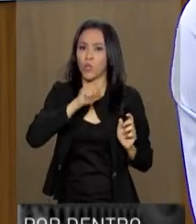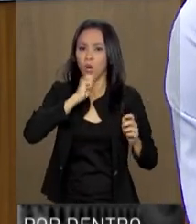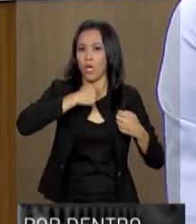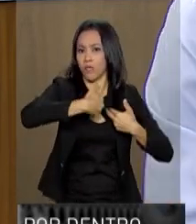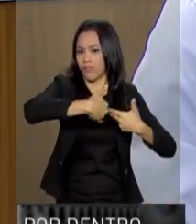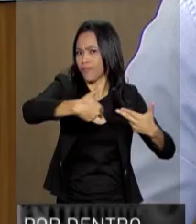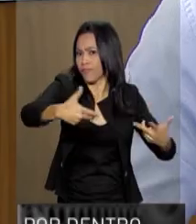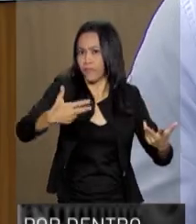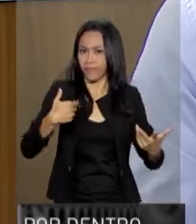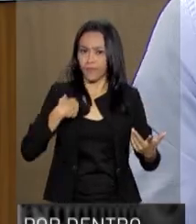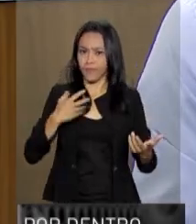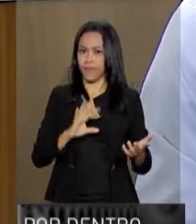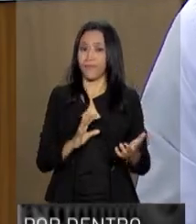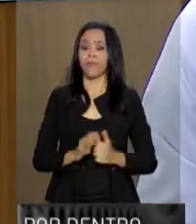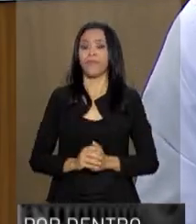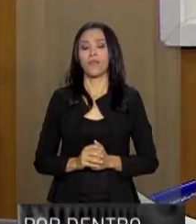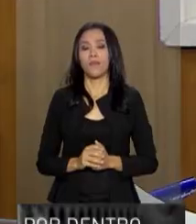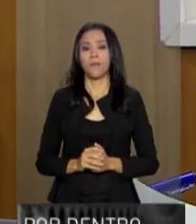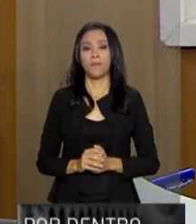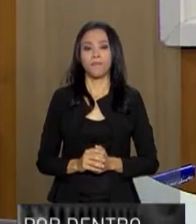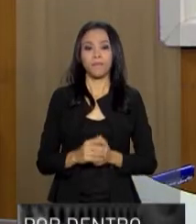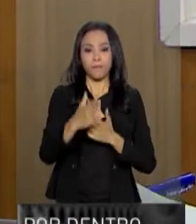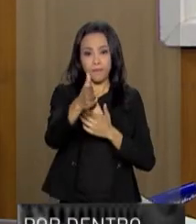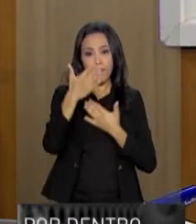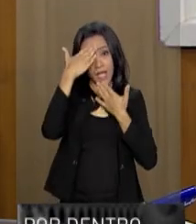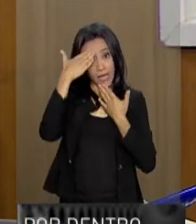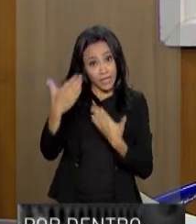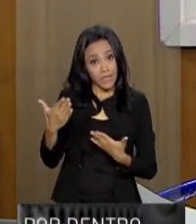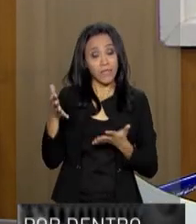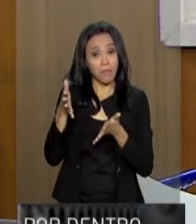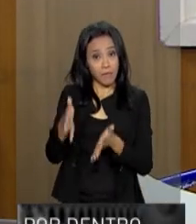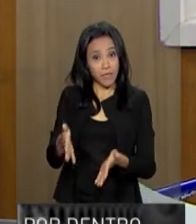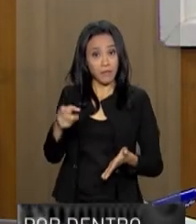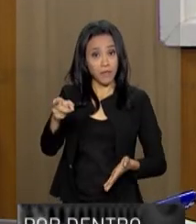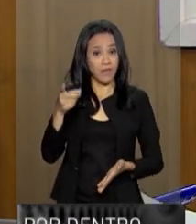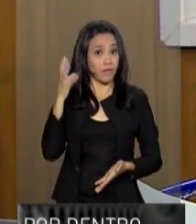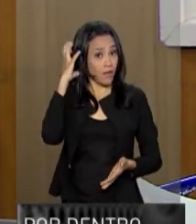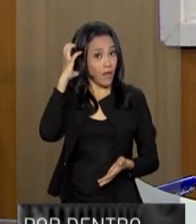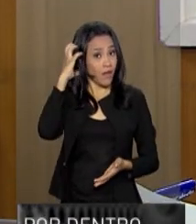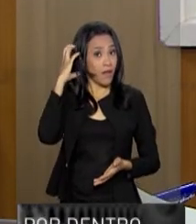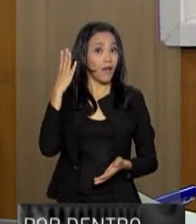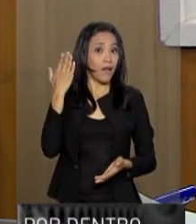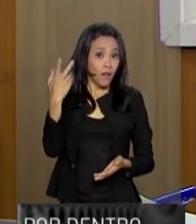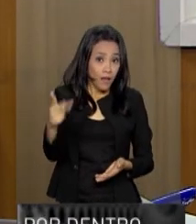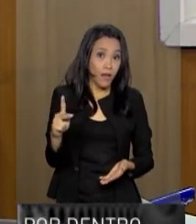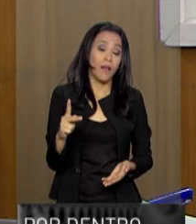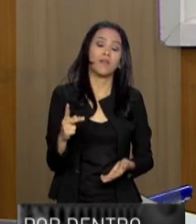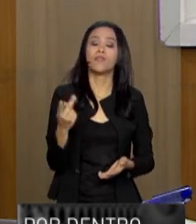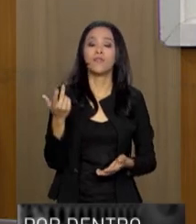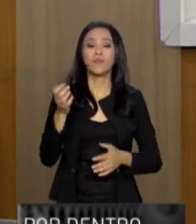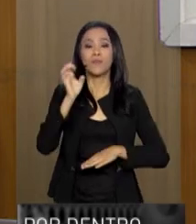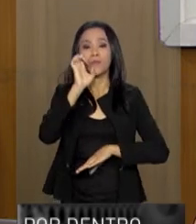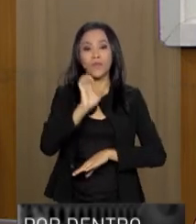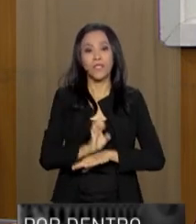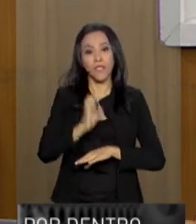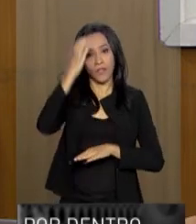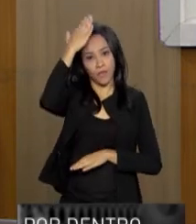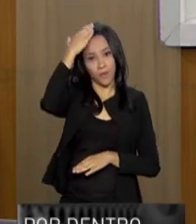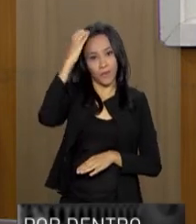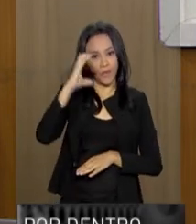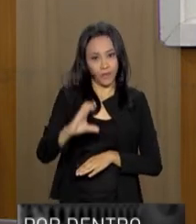educação especialmente agradeço a participação da denise mello da rádio banda b 550m lá de curitiba no